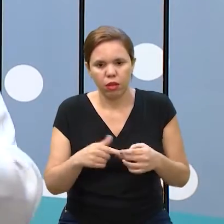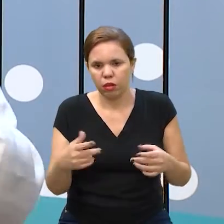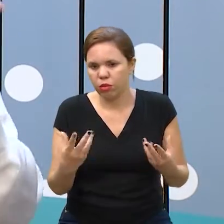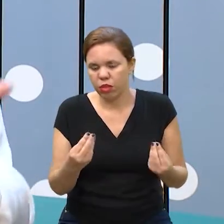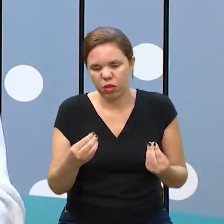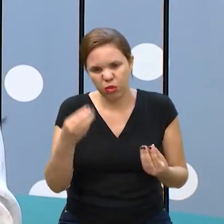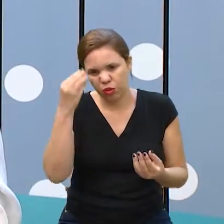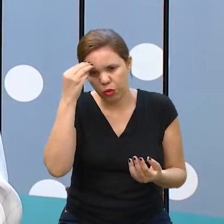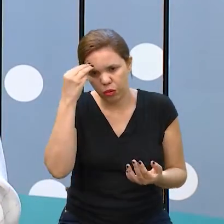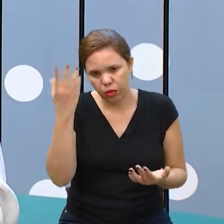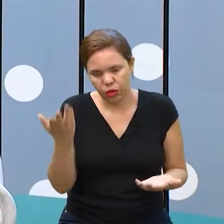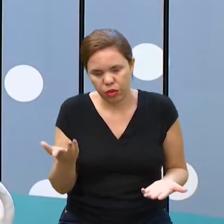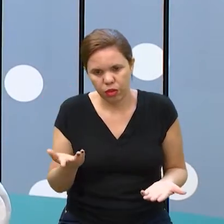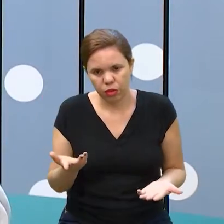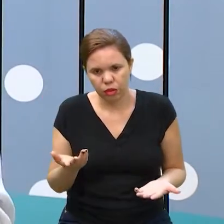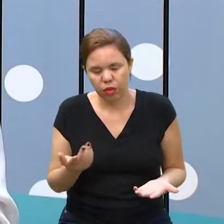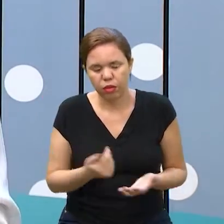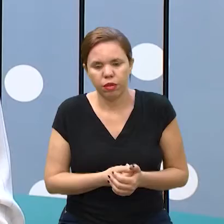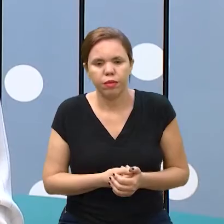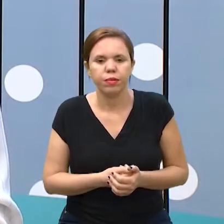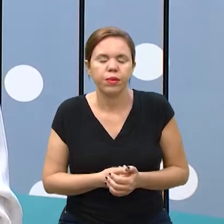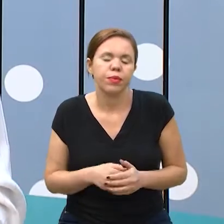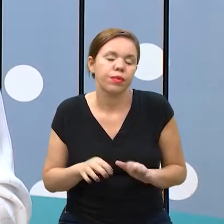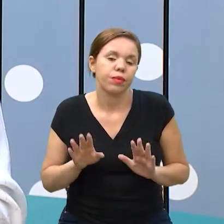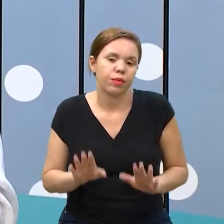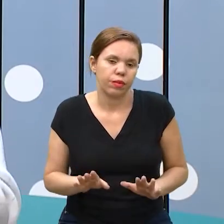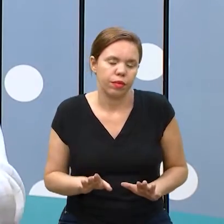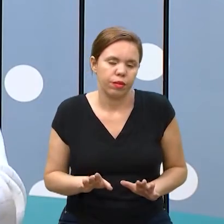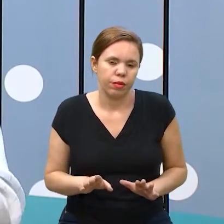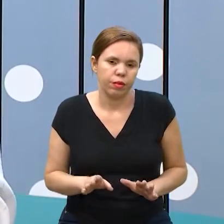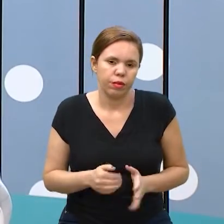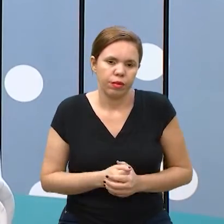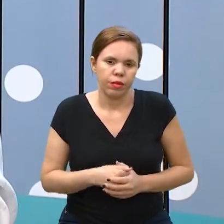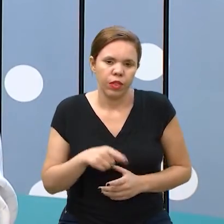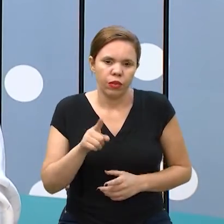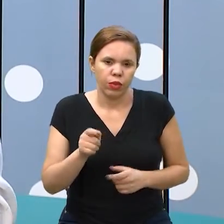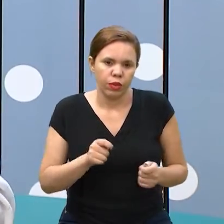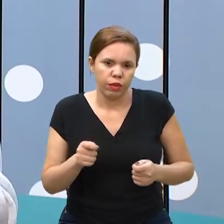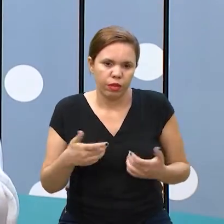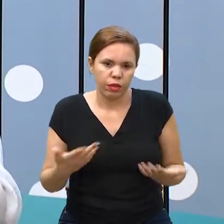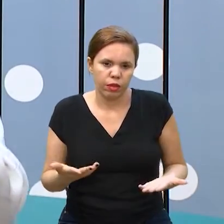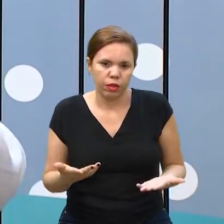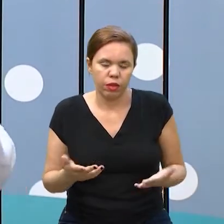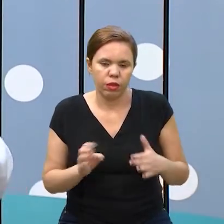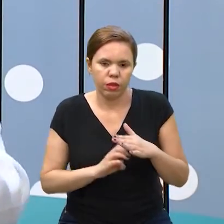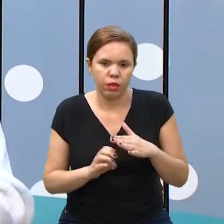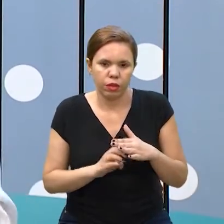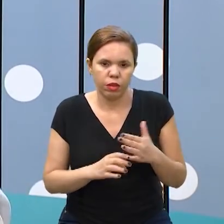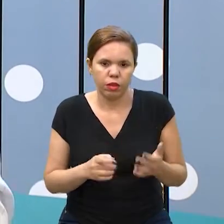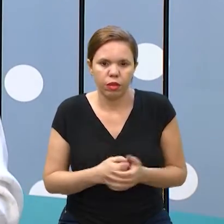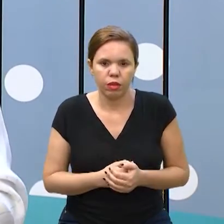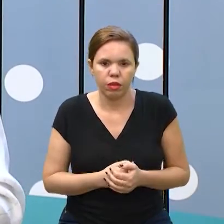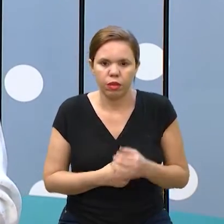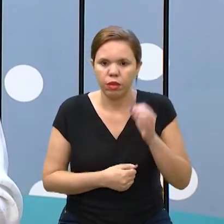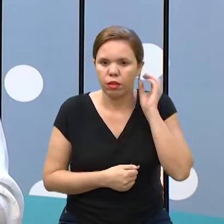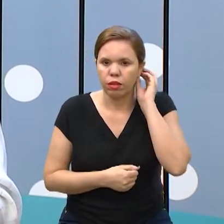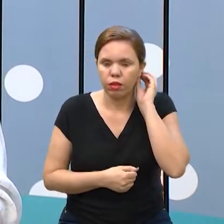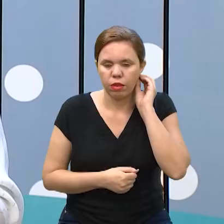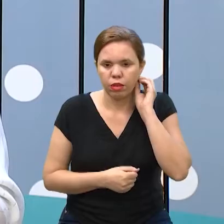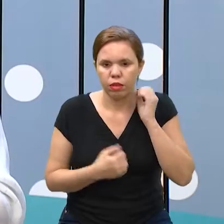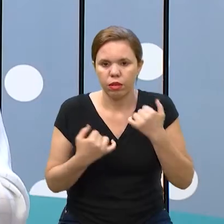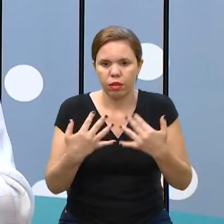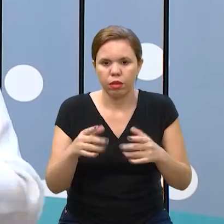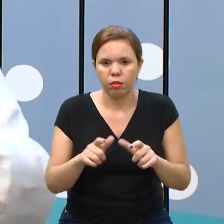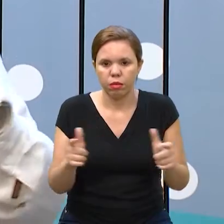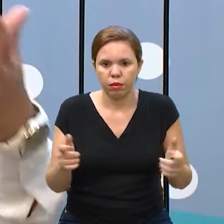não precise de tanta memória, de tantos recursos. Mas, à medida que você vai lidar com empresas, que você vai